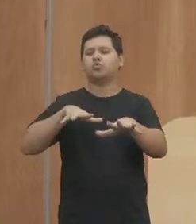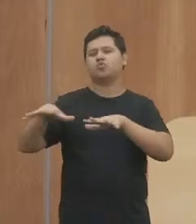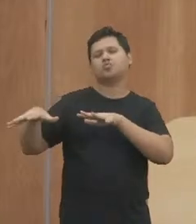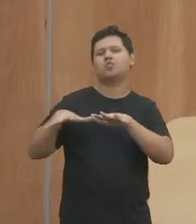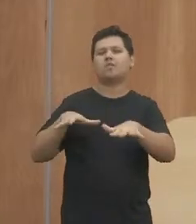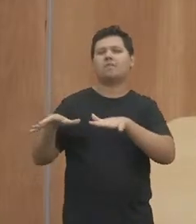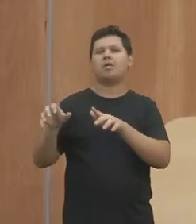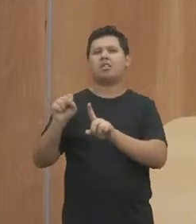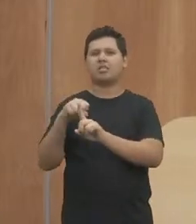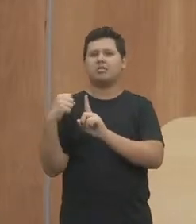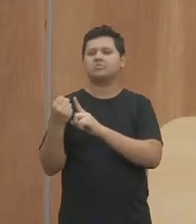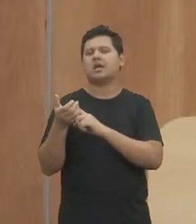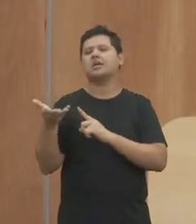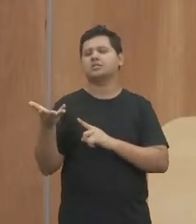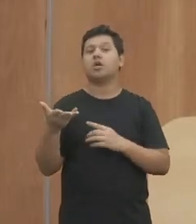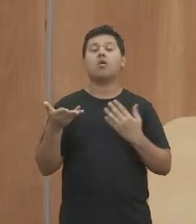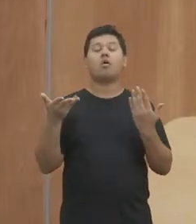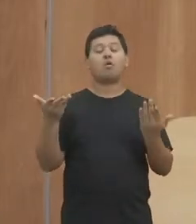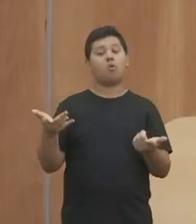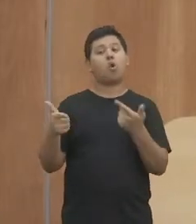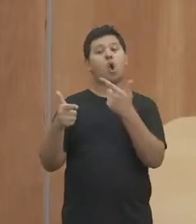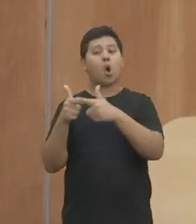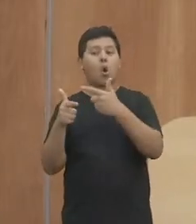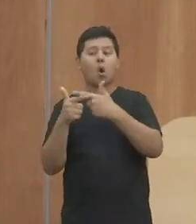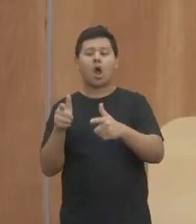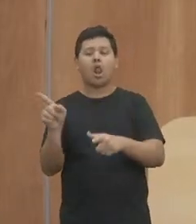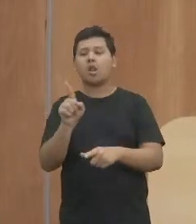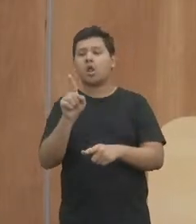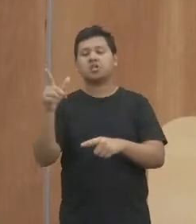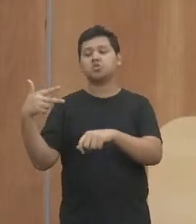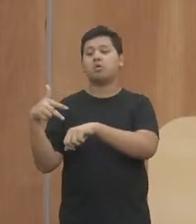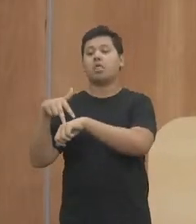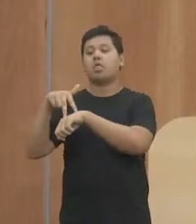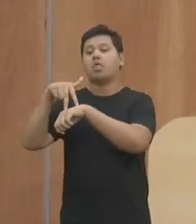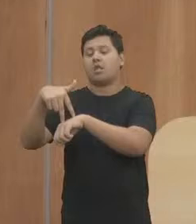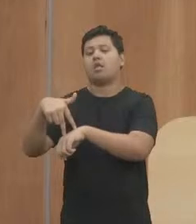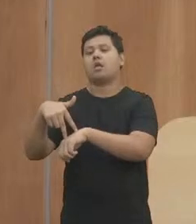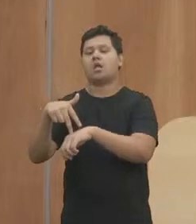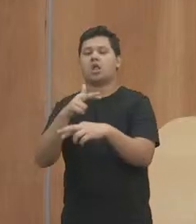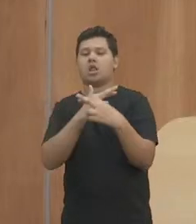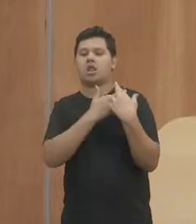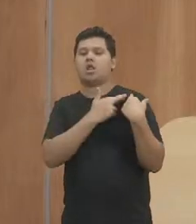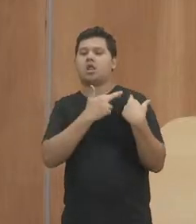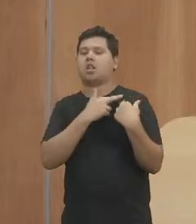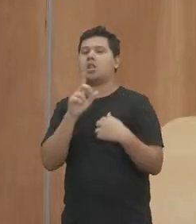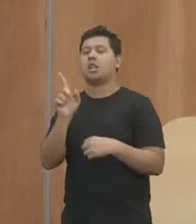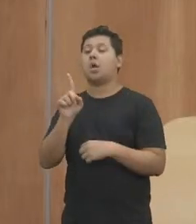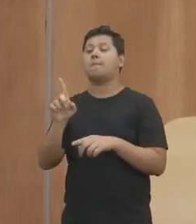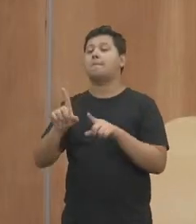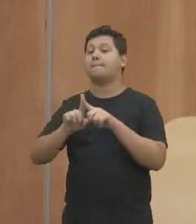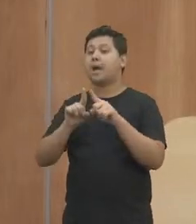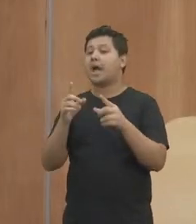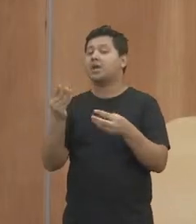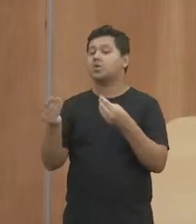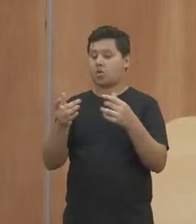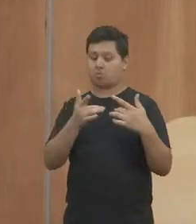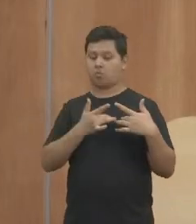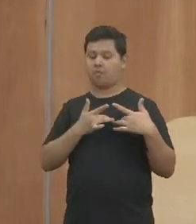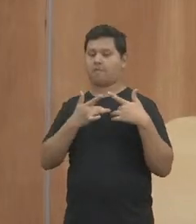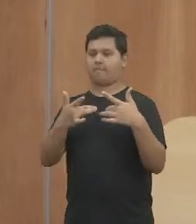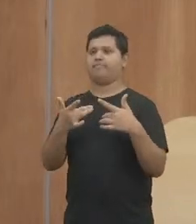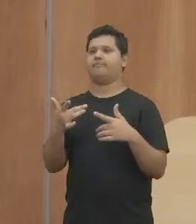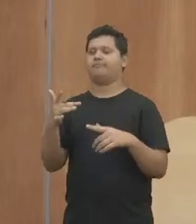sociais. O problema, Paulinho, não tem a ver com a autoria do projeto, o problema tem a ver com o mérito do